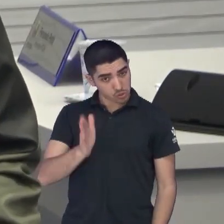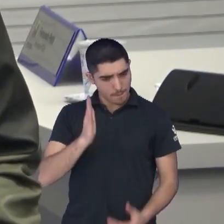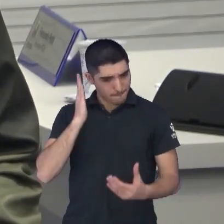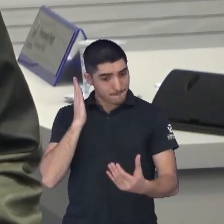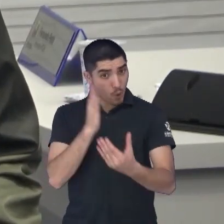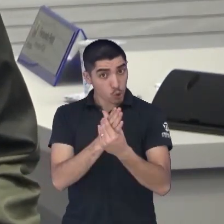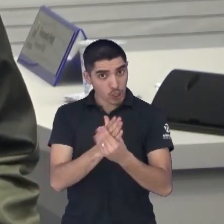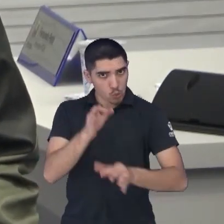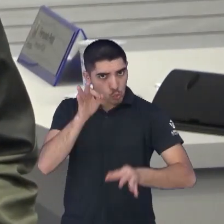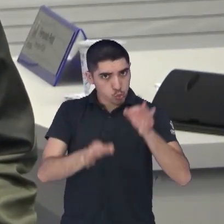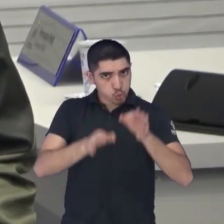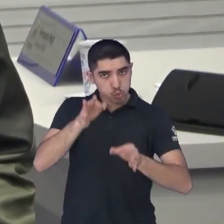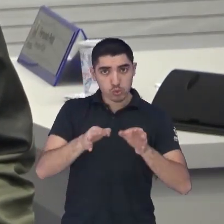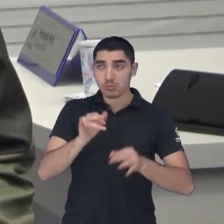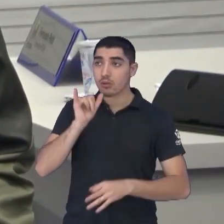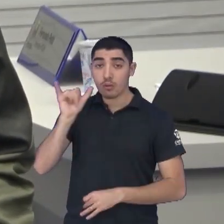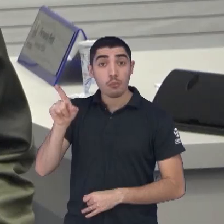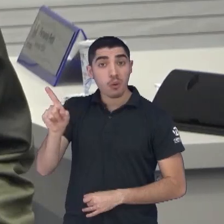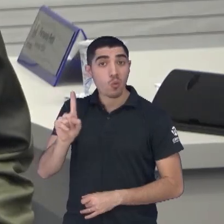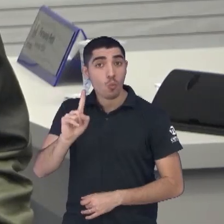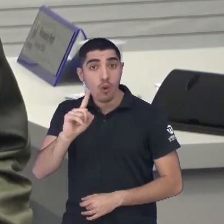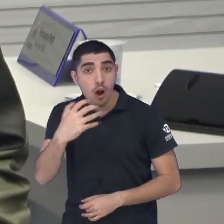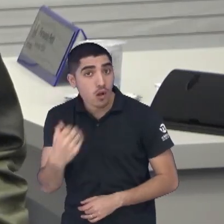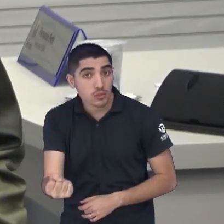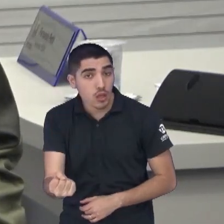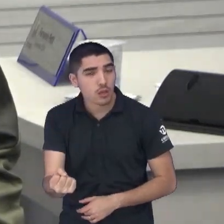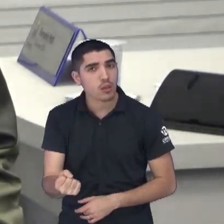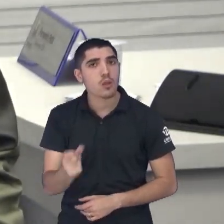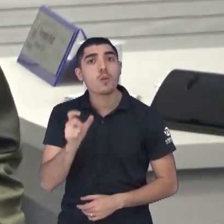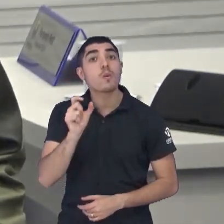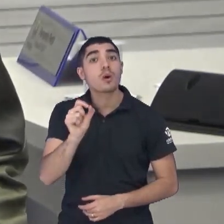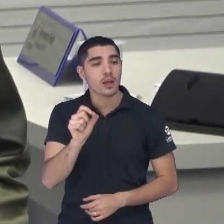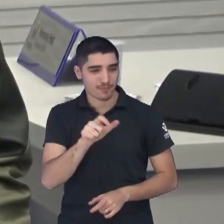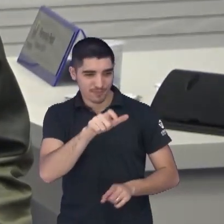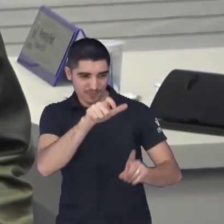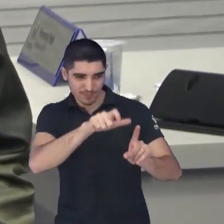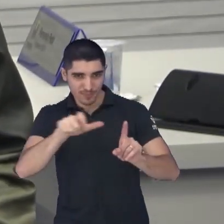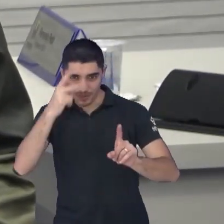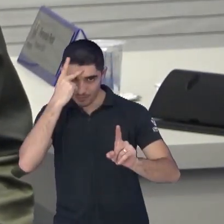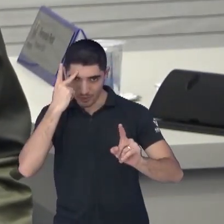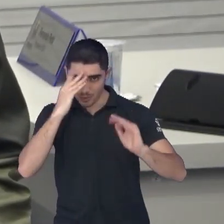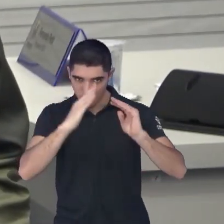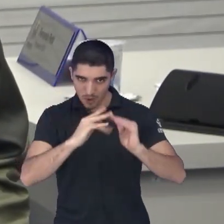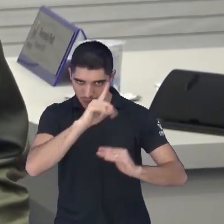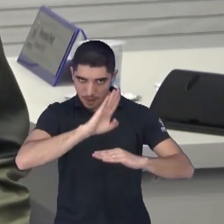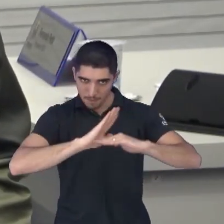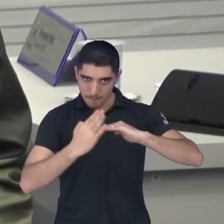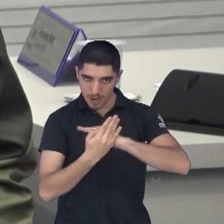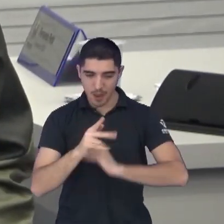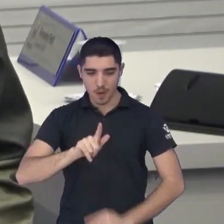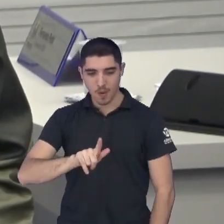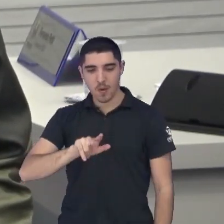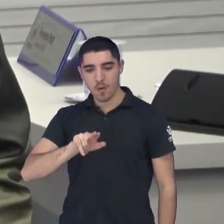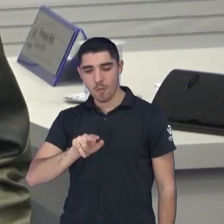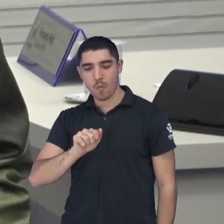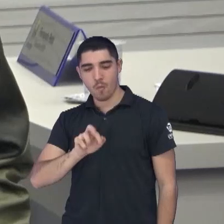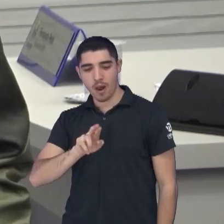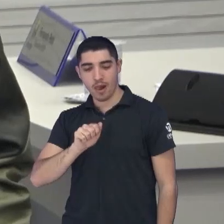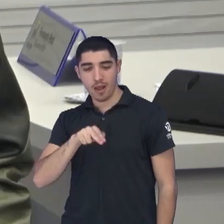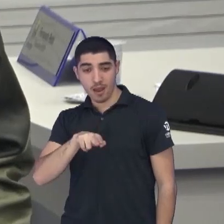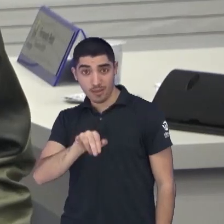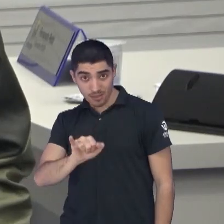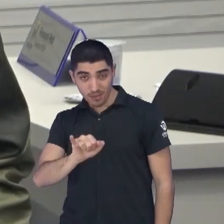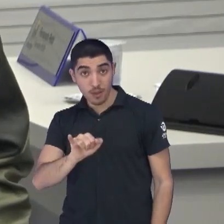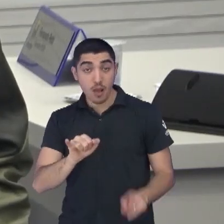que suspendeu até que se aloque as pessoas da Vila Guarani, onde será